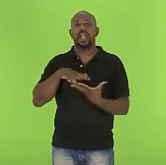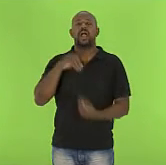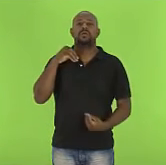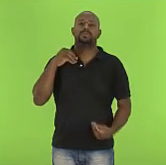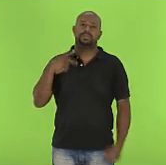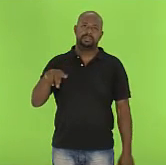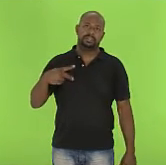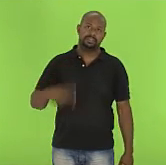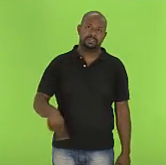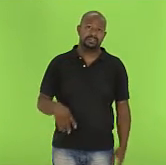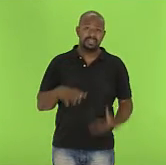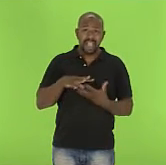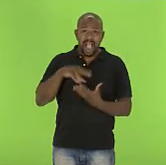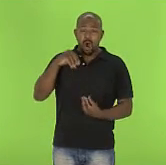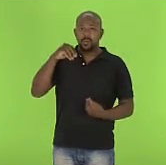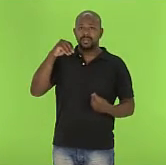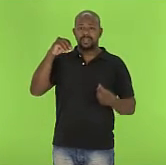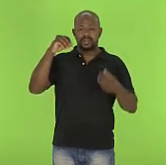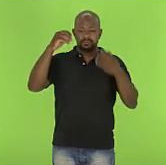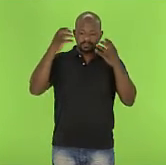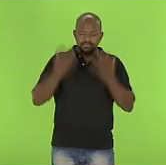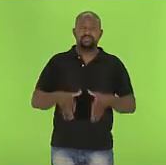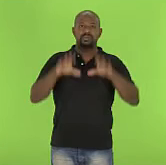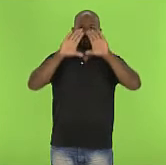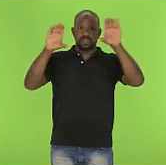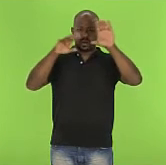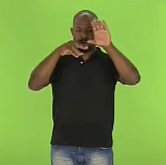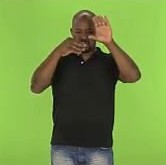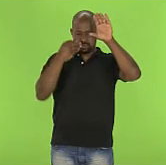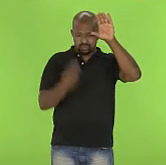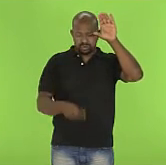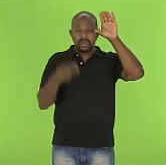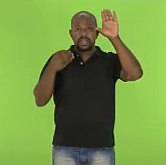perde a alma dele. E a alma dele cai do céu.